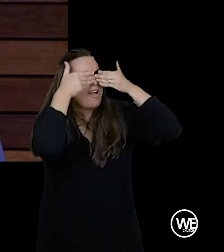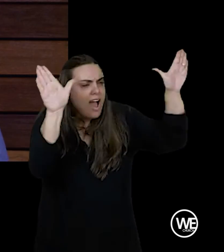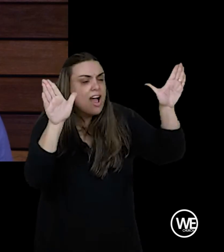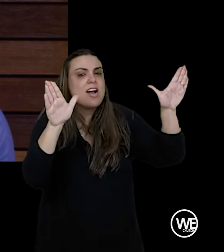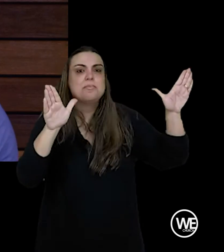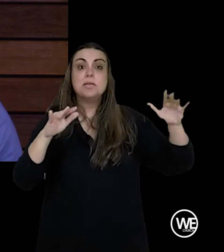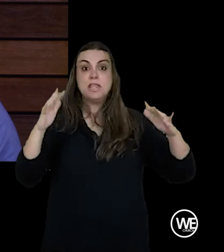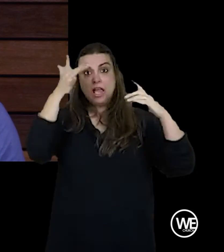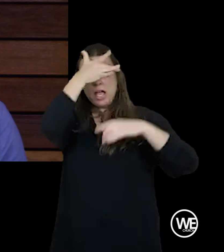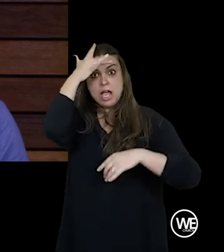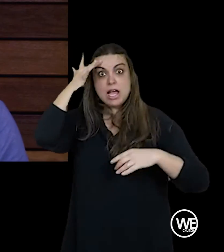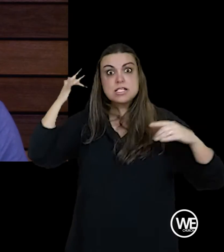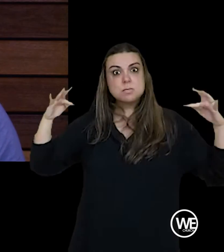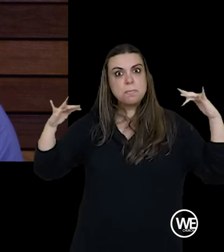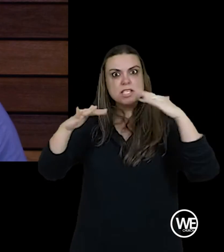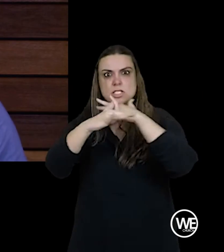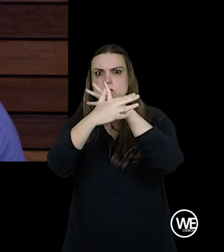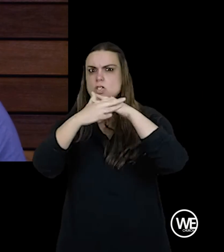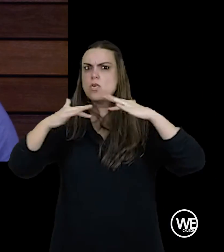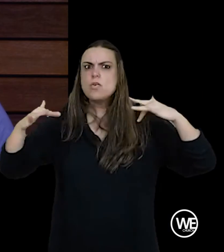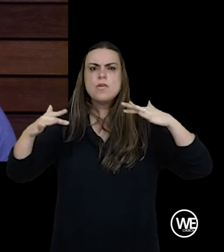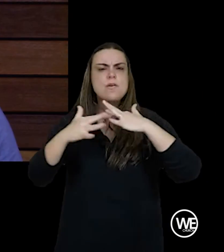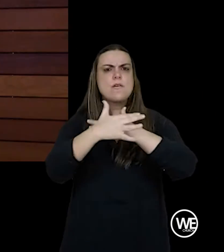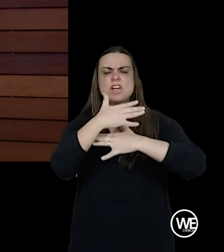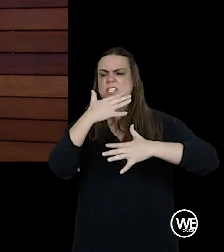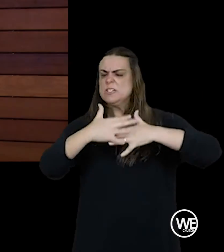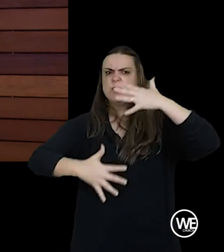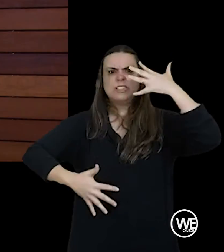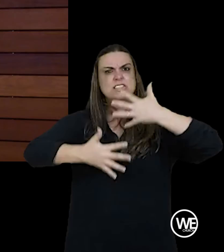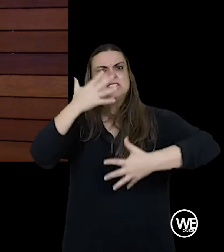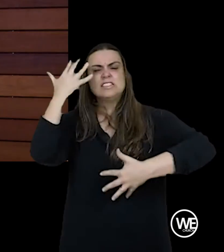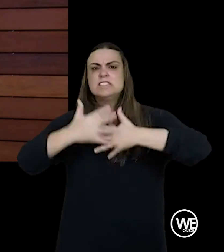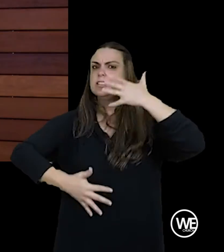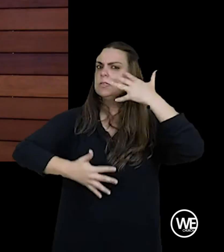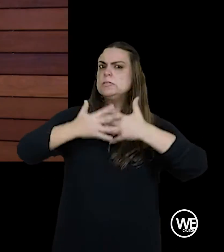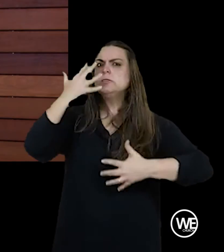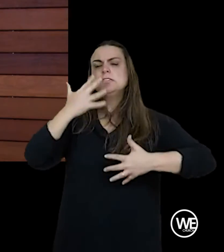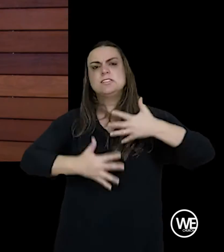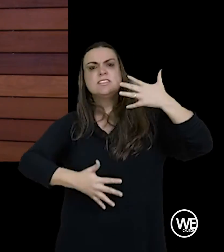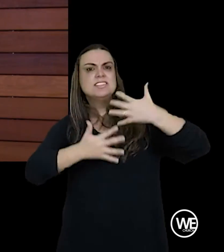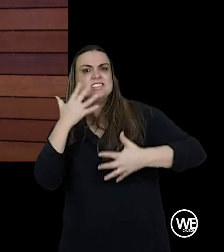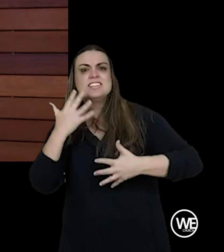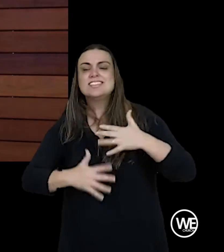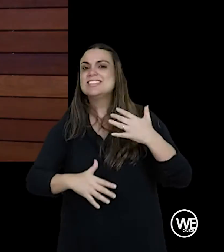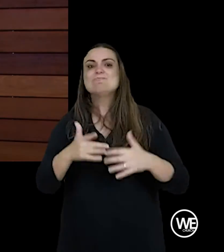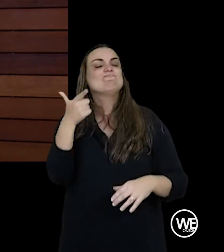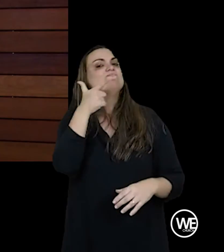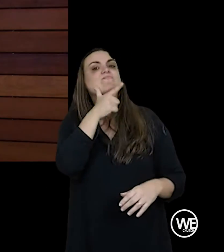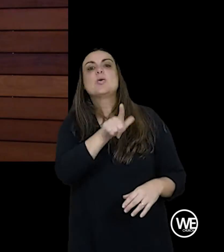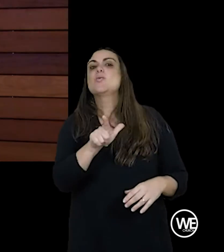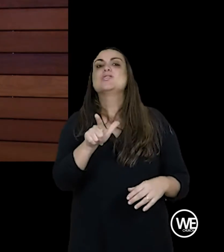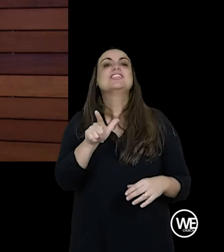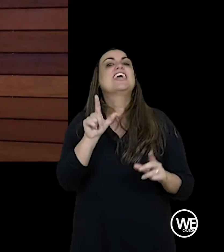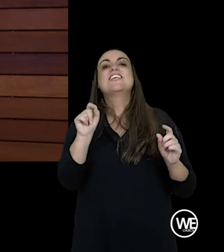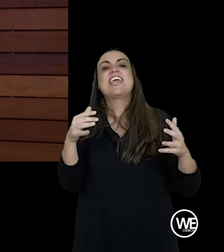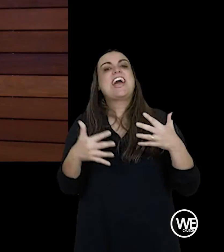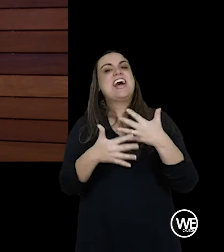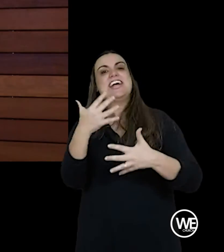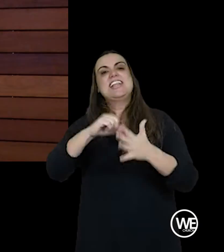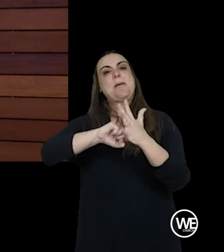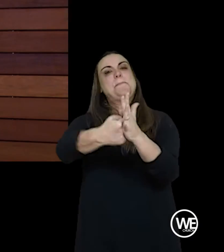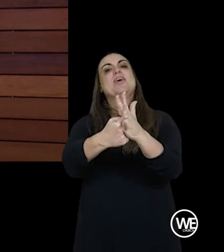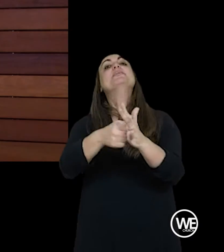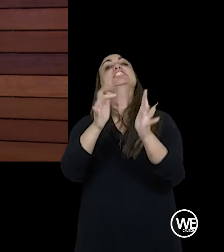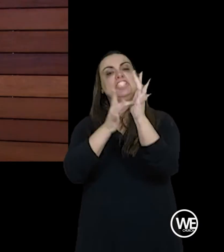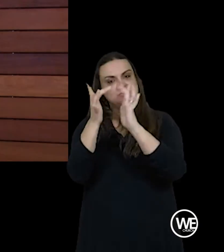A multidão que andava impedindo esse cego de chegar a Jesus não conseguiu impedir de Jesus